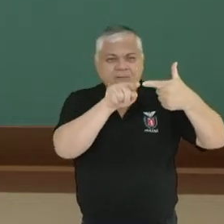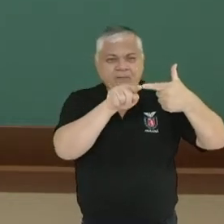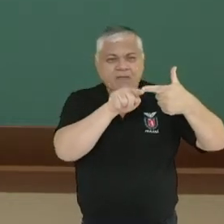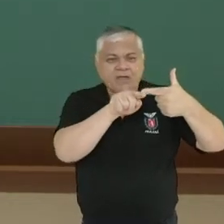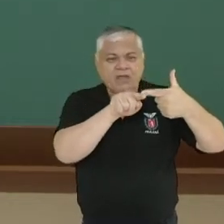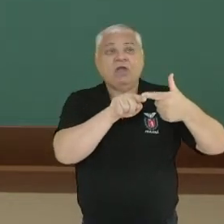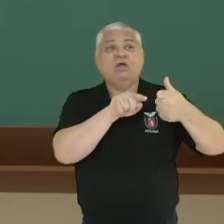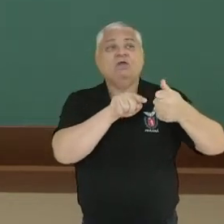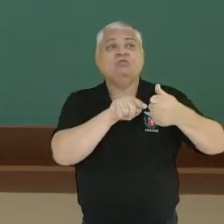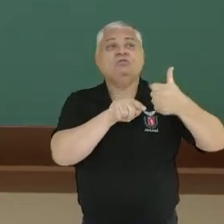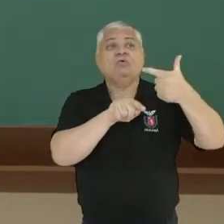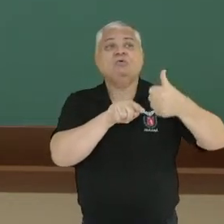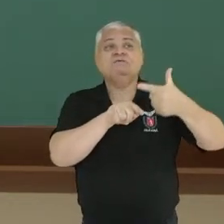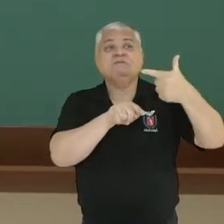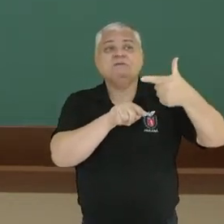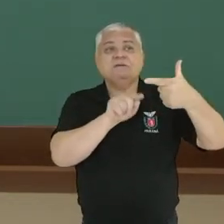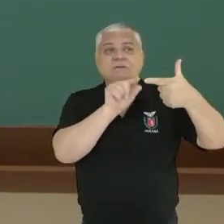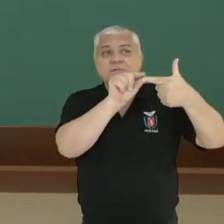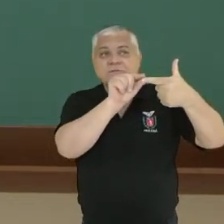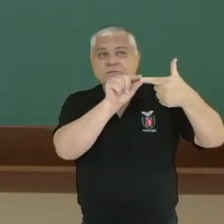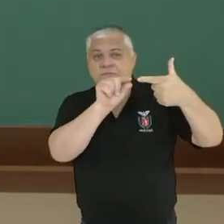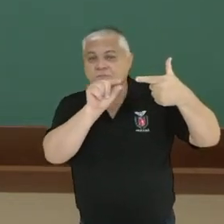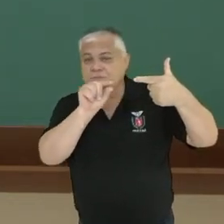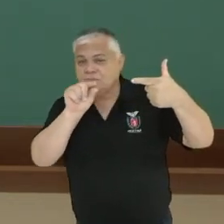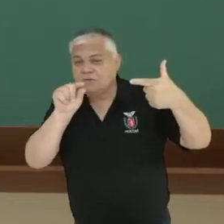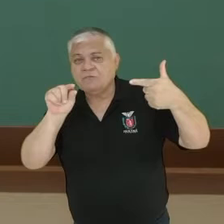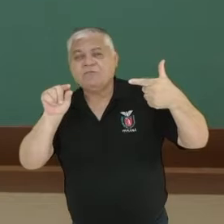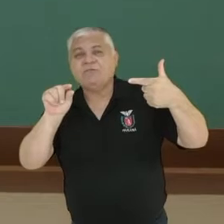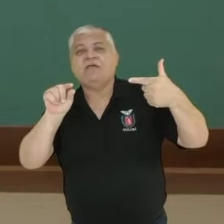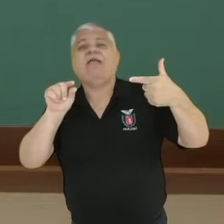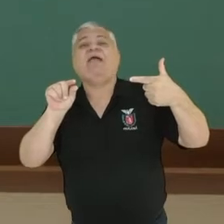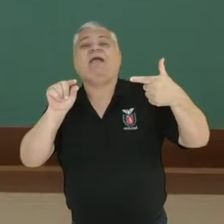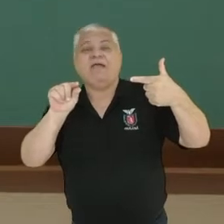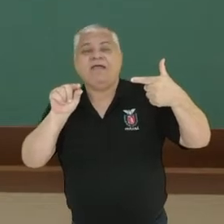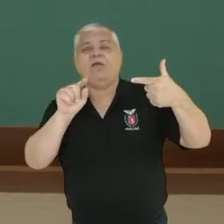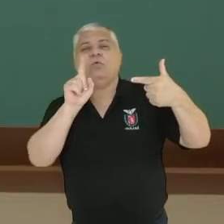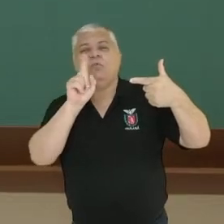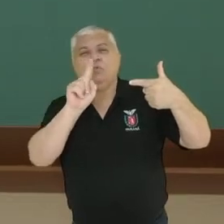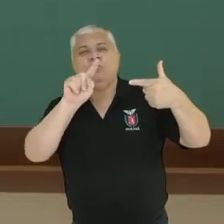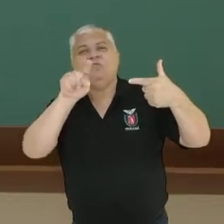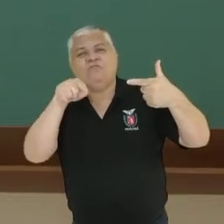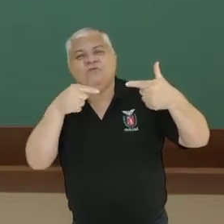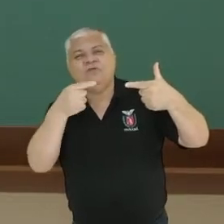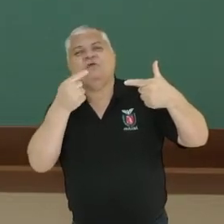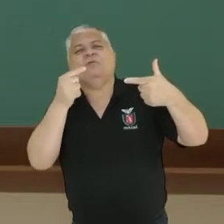procurar aqui o número 12. Qual é o valor do logaritmo?